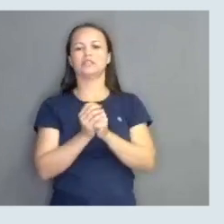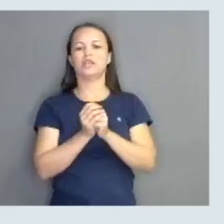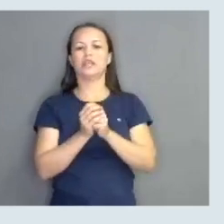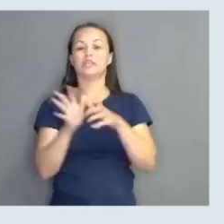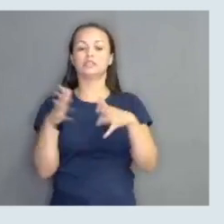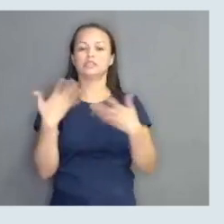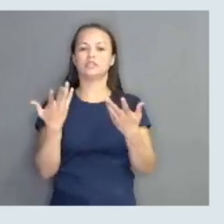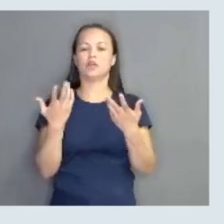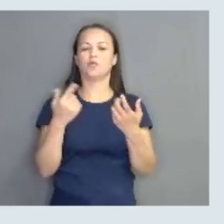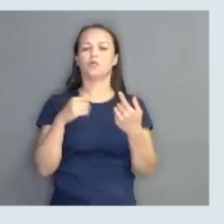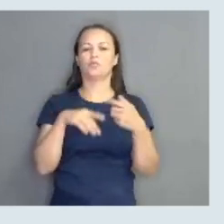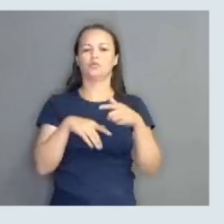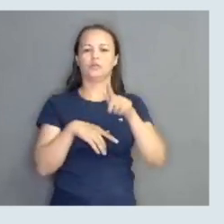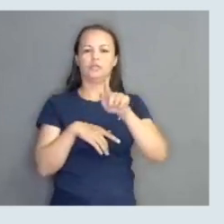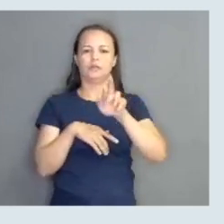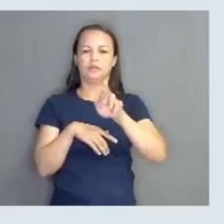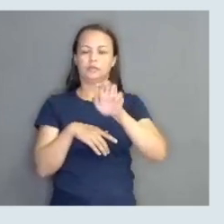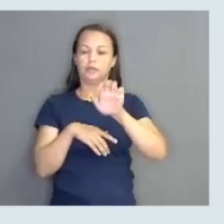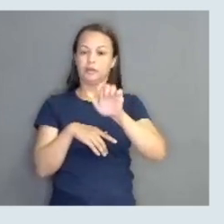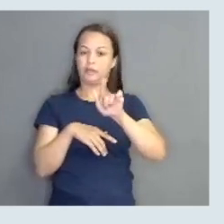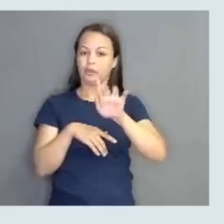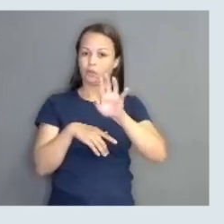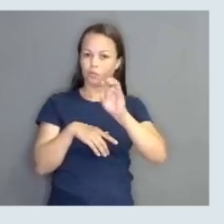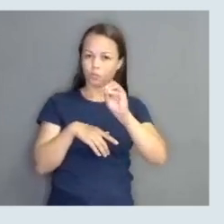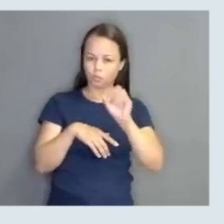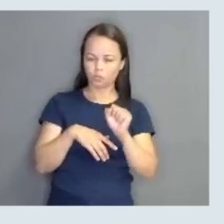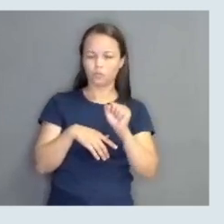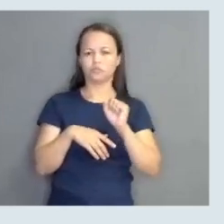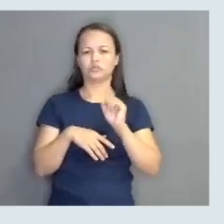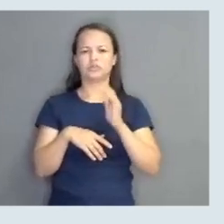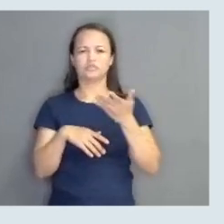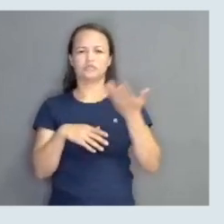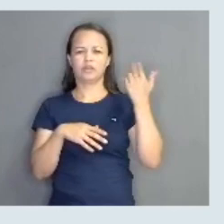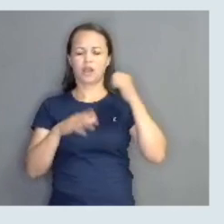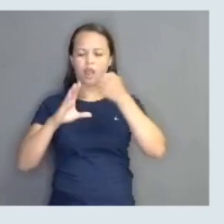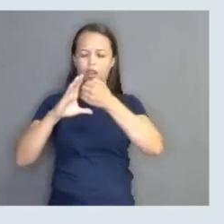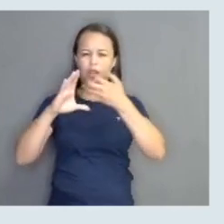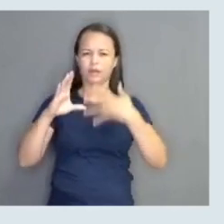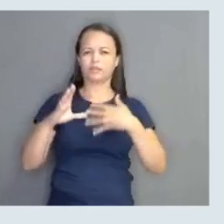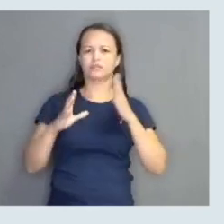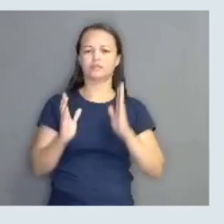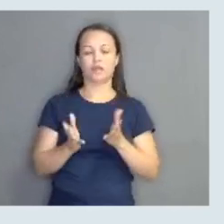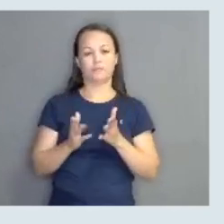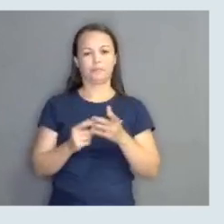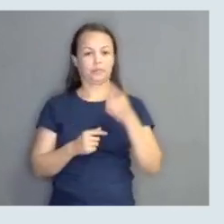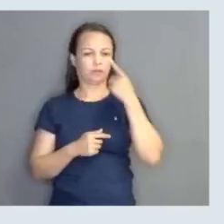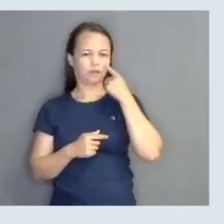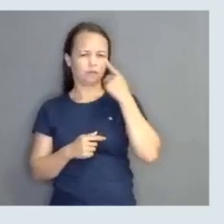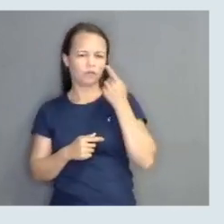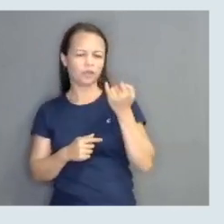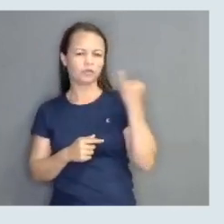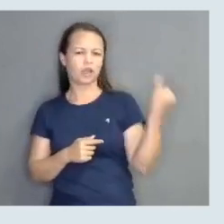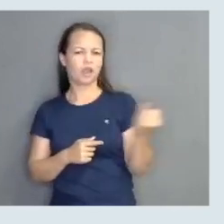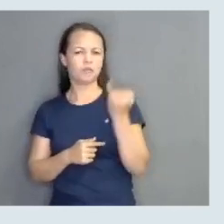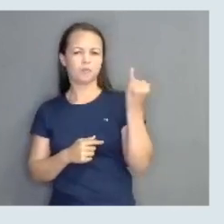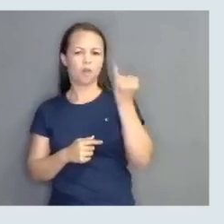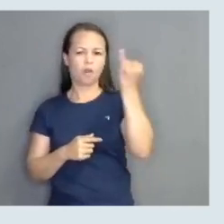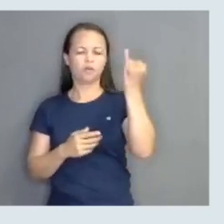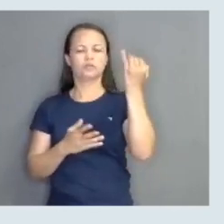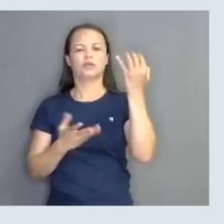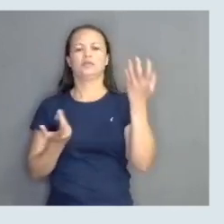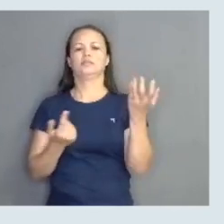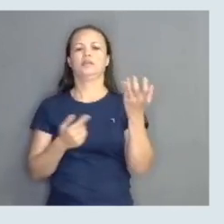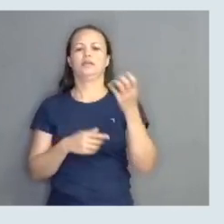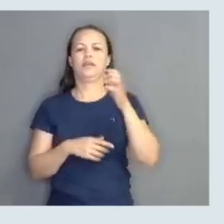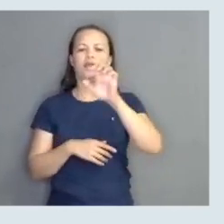essa característica. Então, veja que importância, né, uma estátua nos